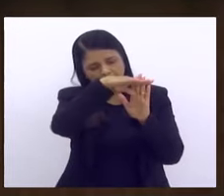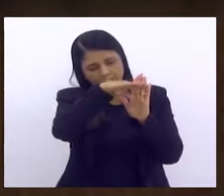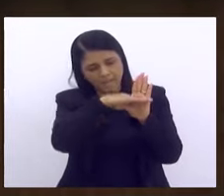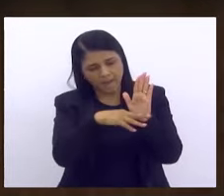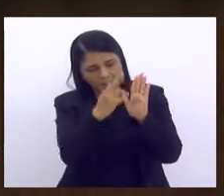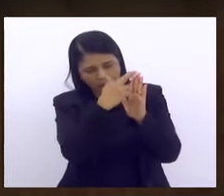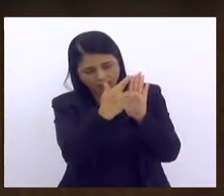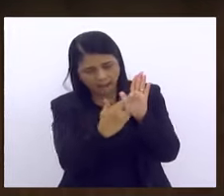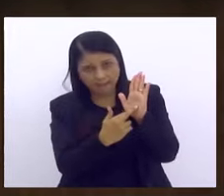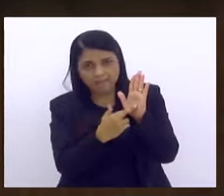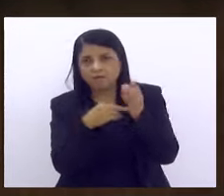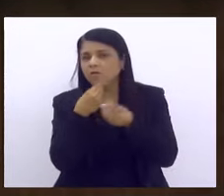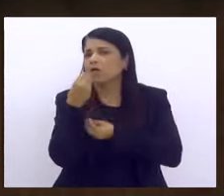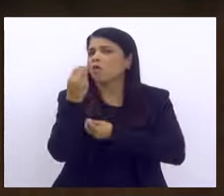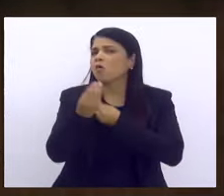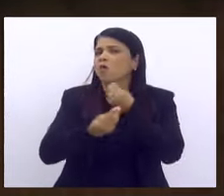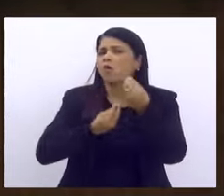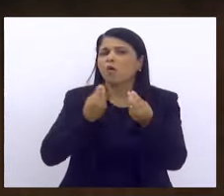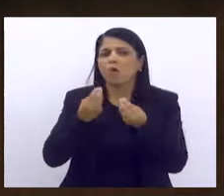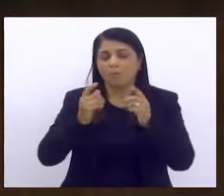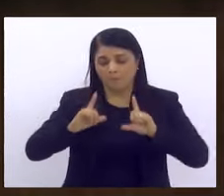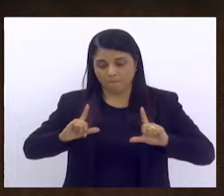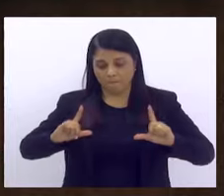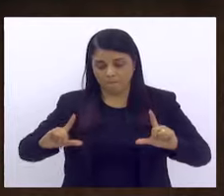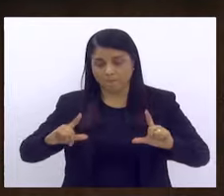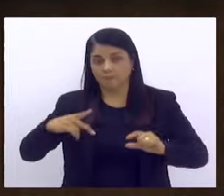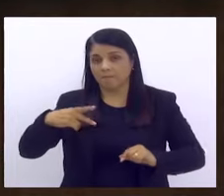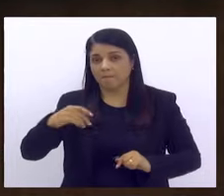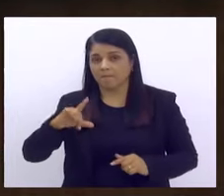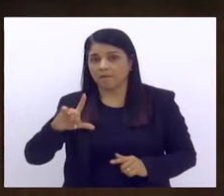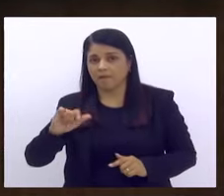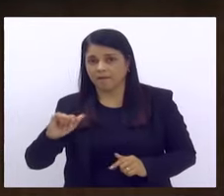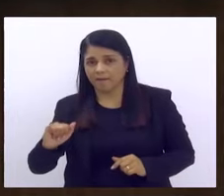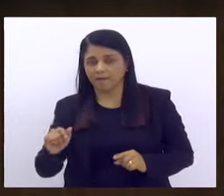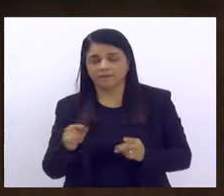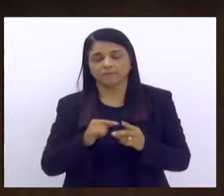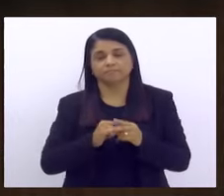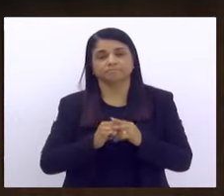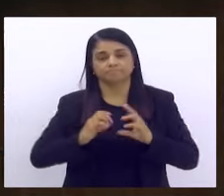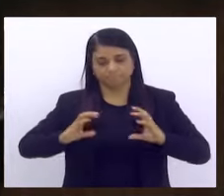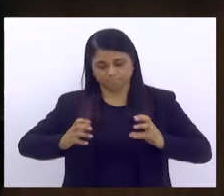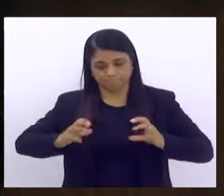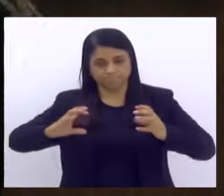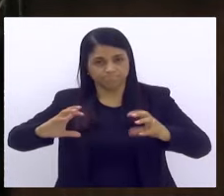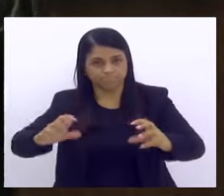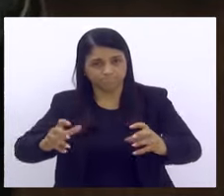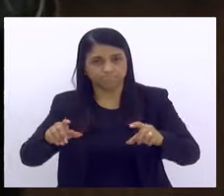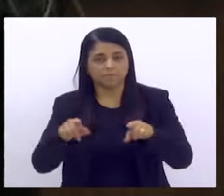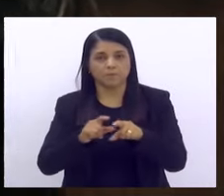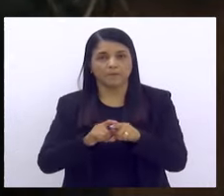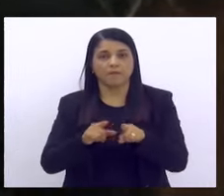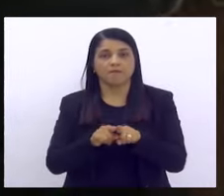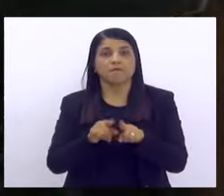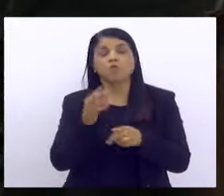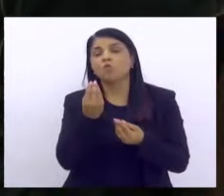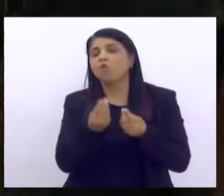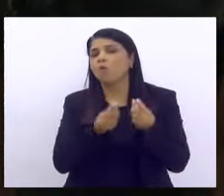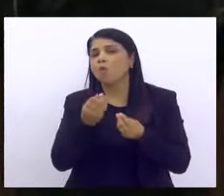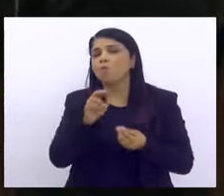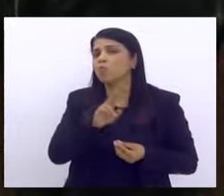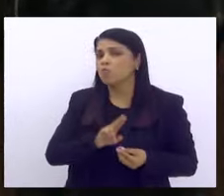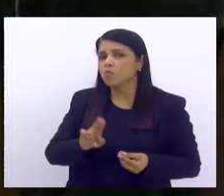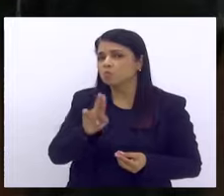o tipo, a forma de emplacamento desses ciclomotores, de que maneira cada um deles poderia ser utilizado.